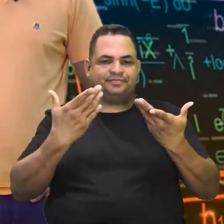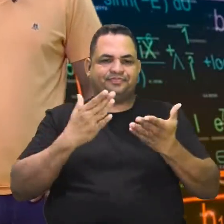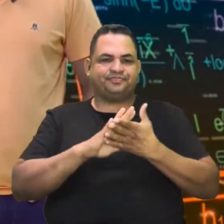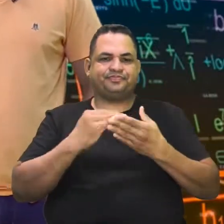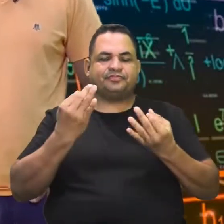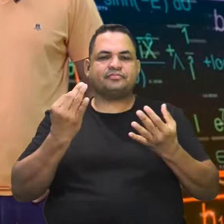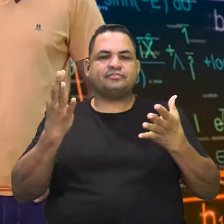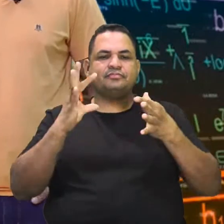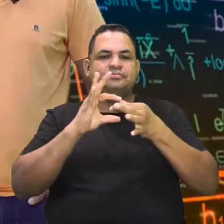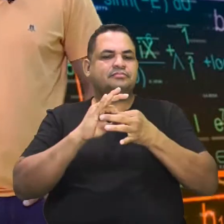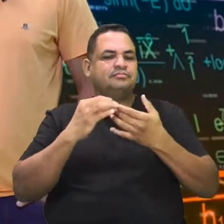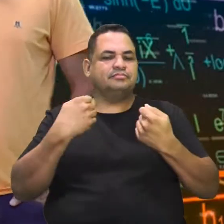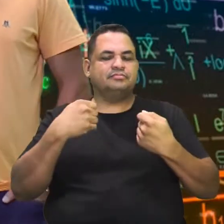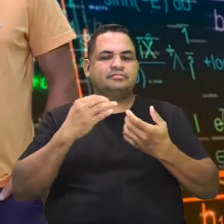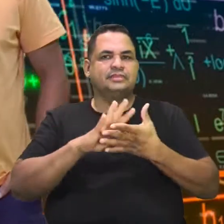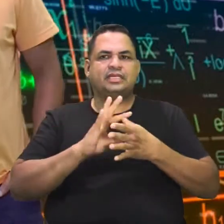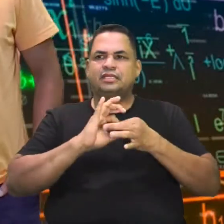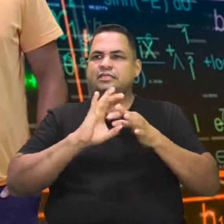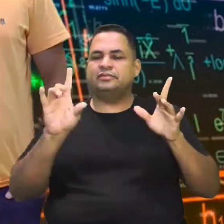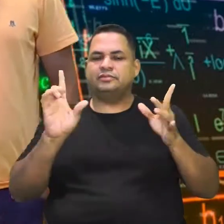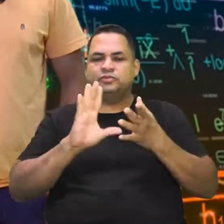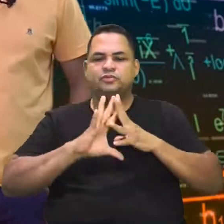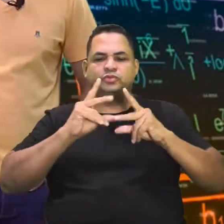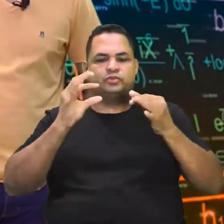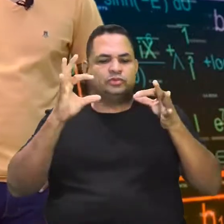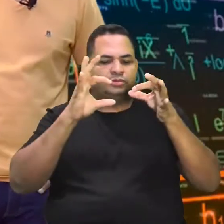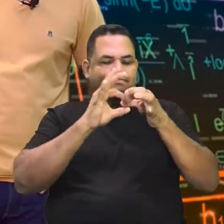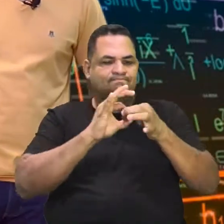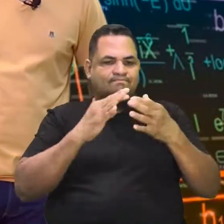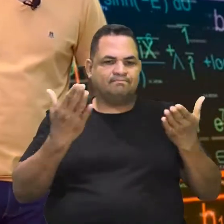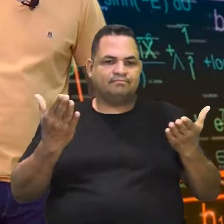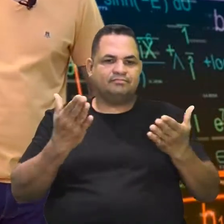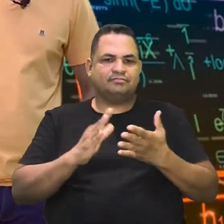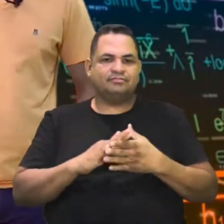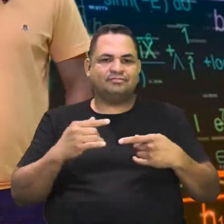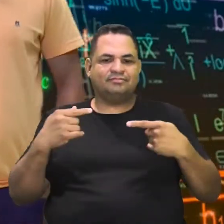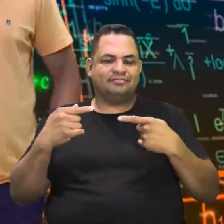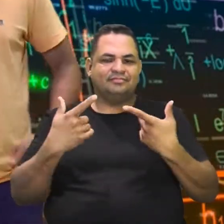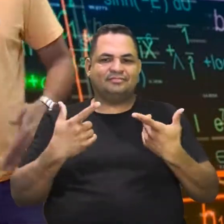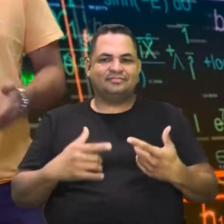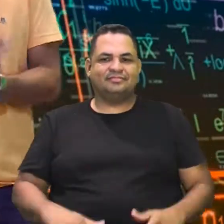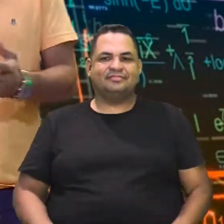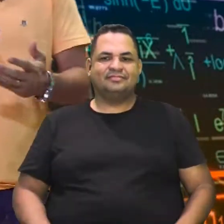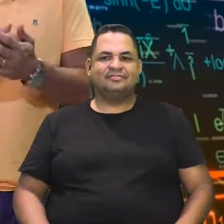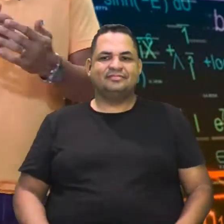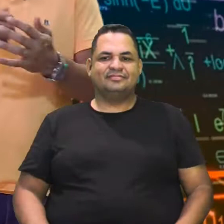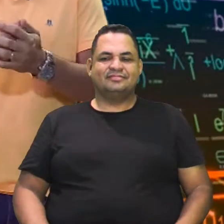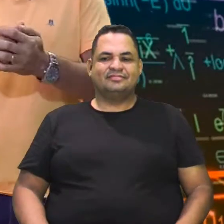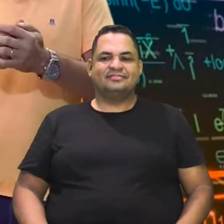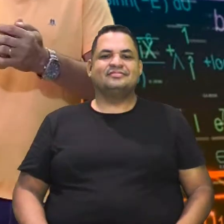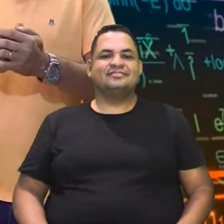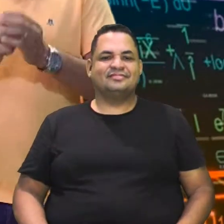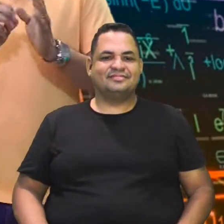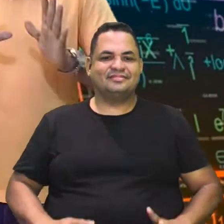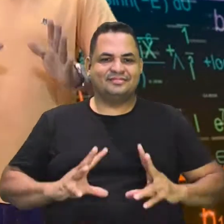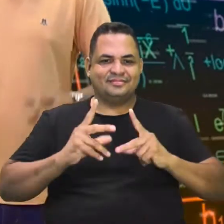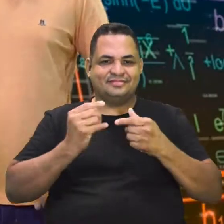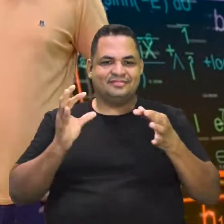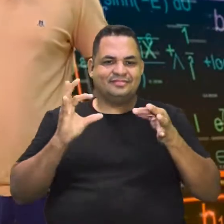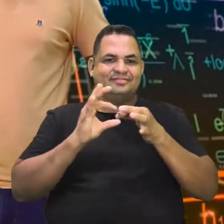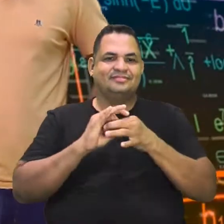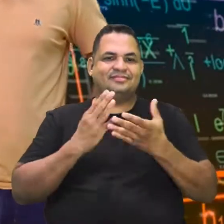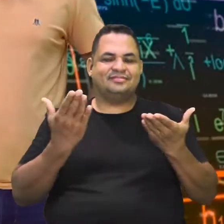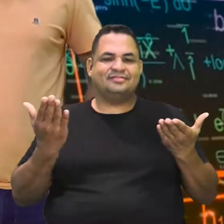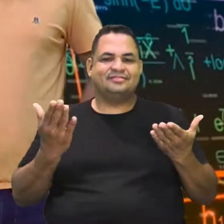Aqui a gente não deixa nada solto, né? Tudo conectado, tudo tá ligado. Tá ligado? Tá ligado, né? Com o que a gente